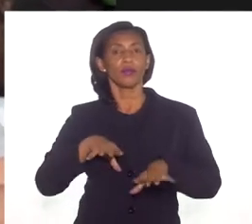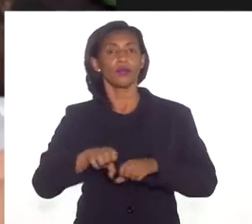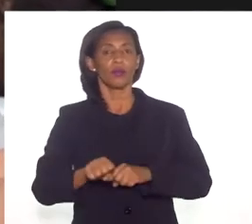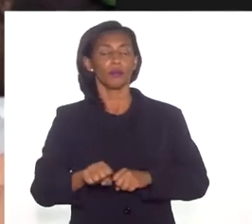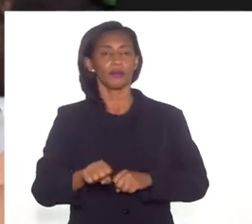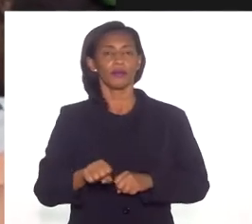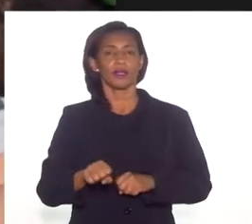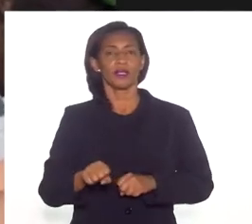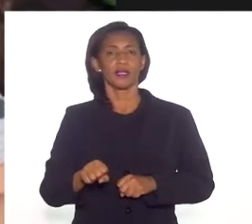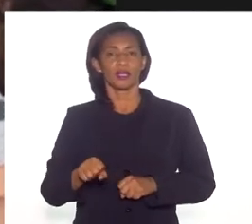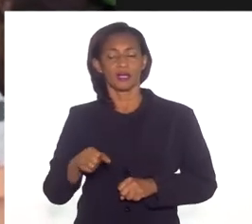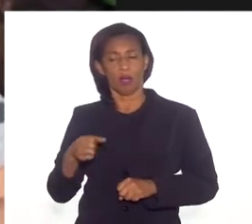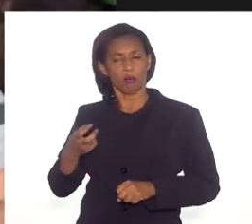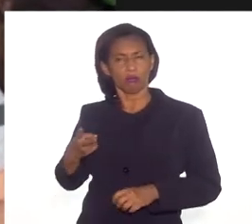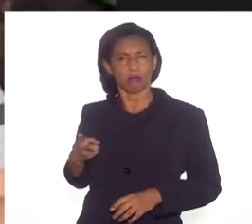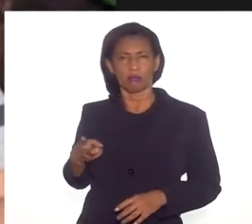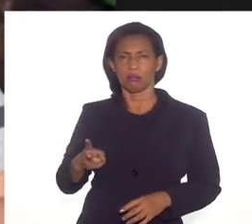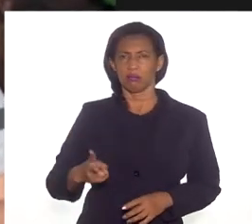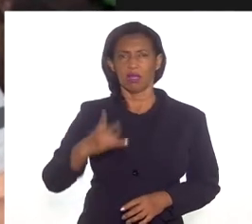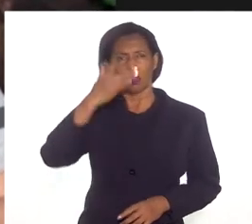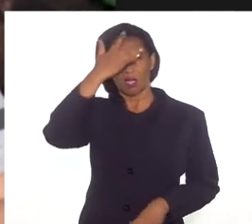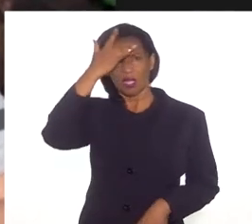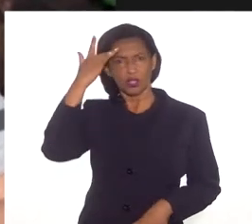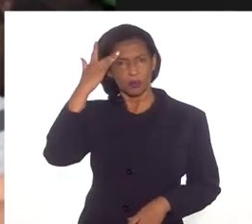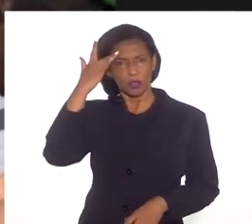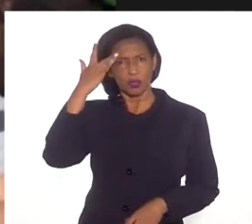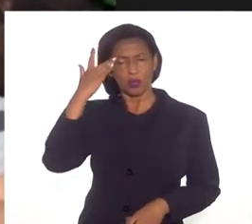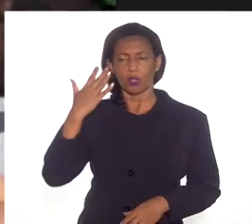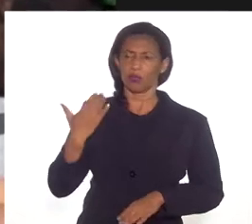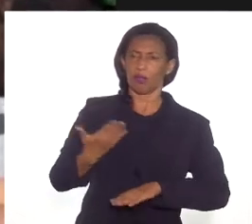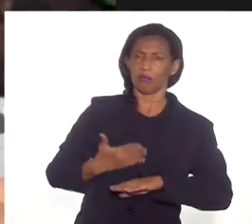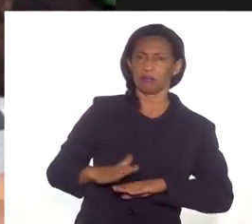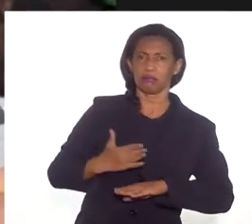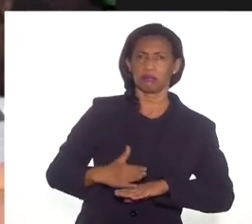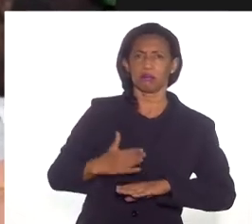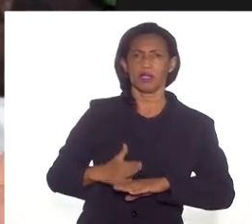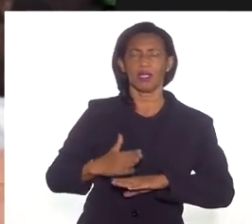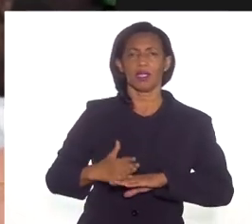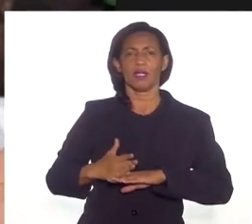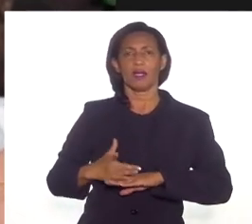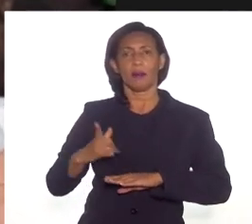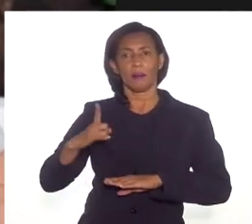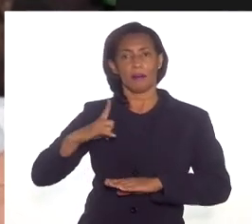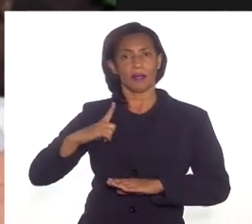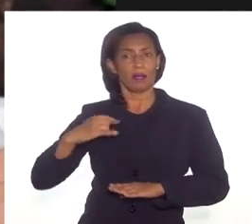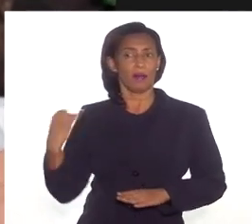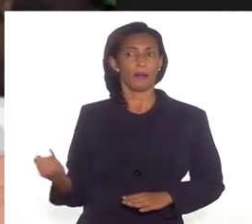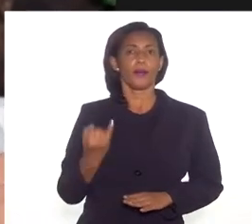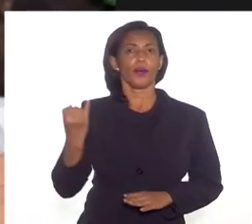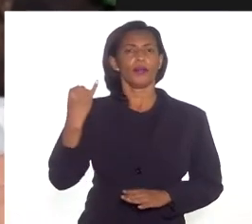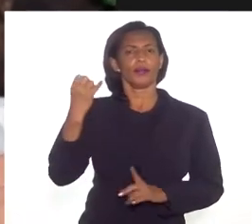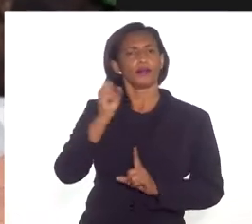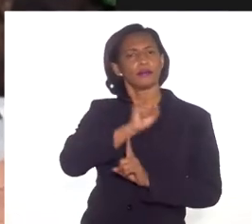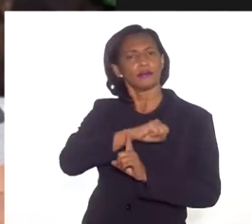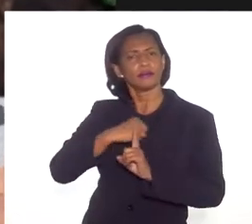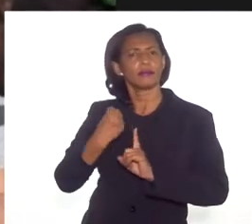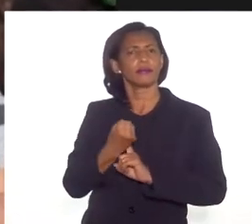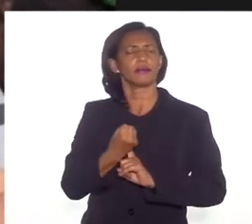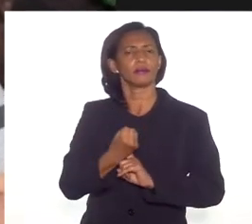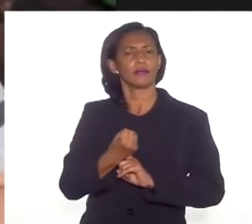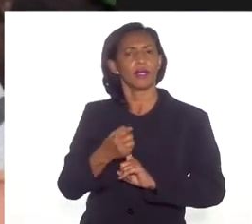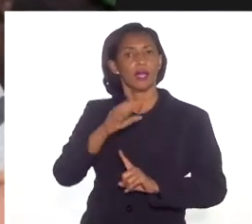a formação, integral, né, das pessoas para exercerem um determinado papel dentro dessa